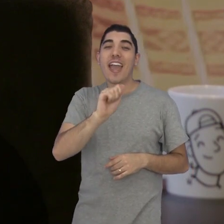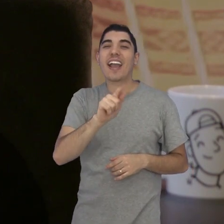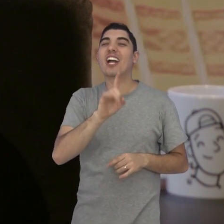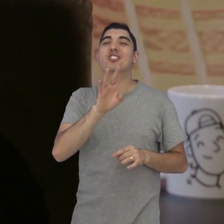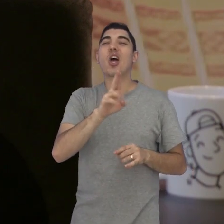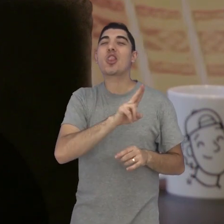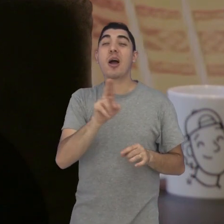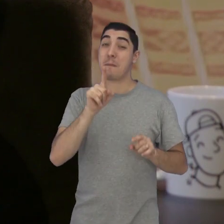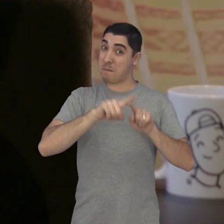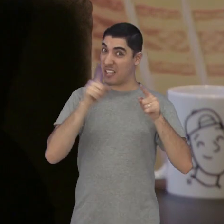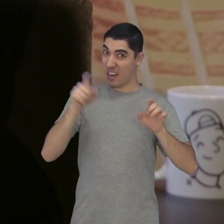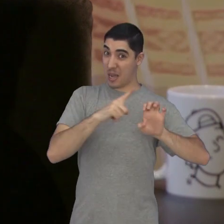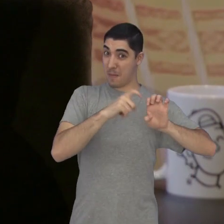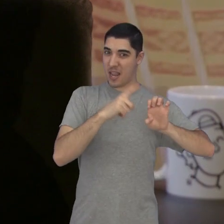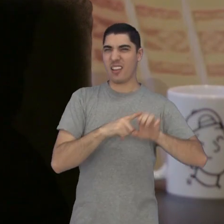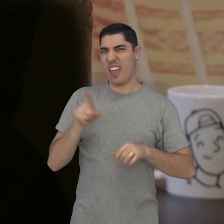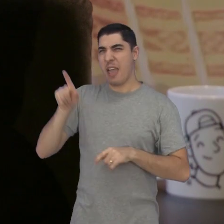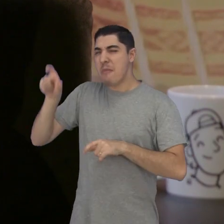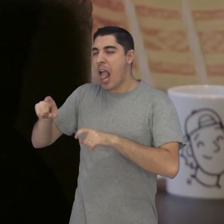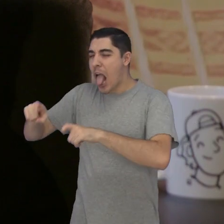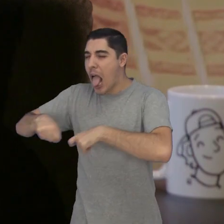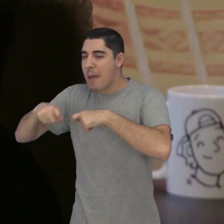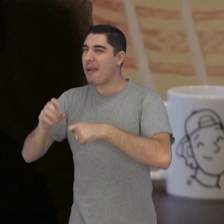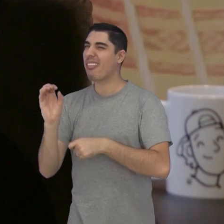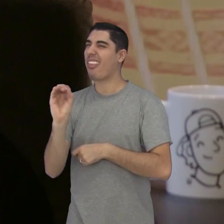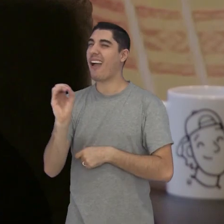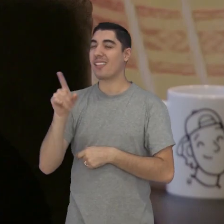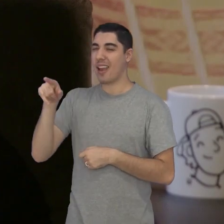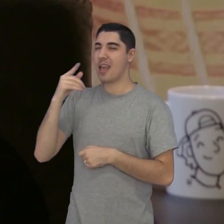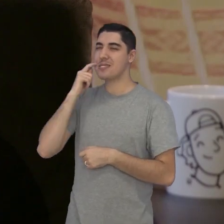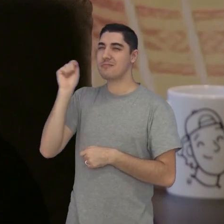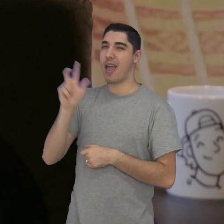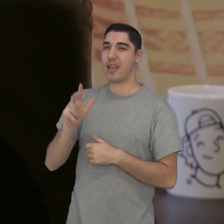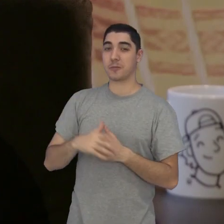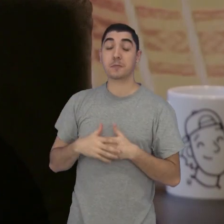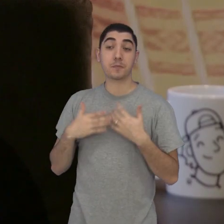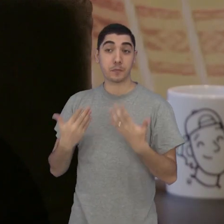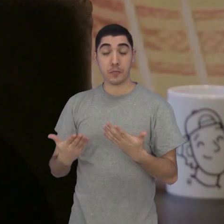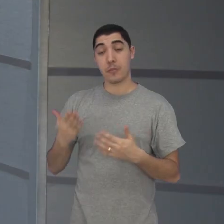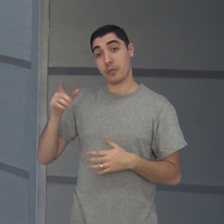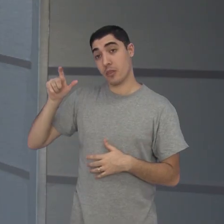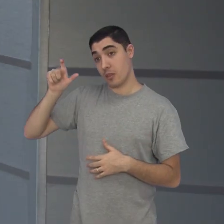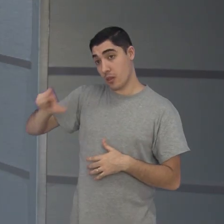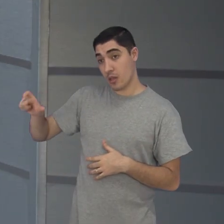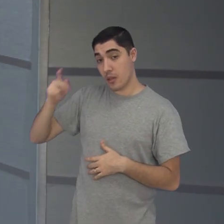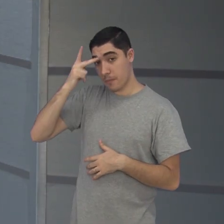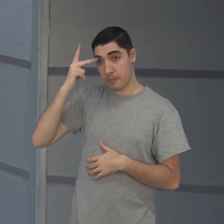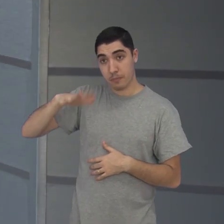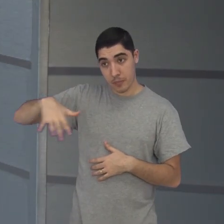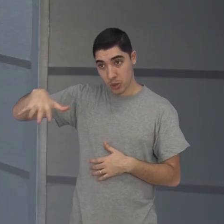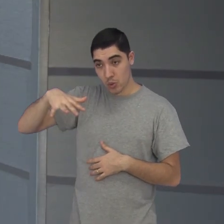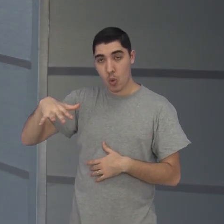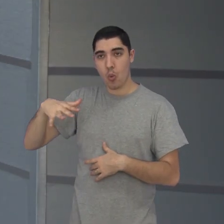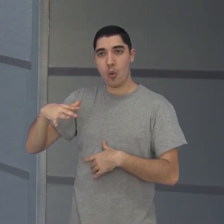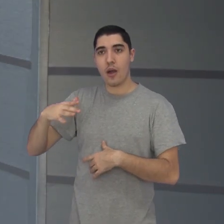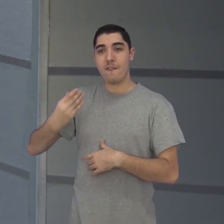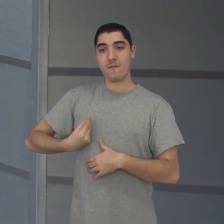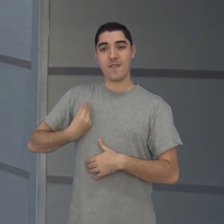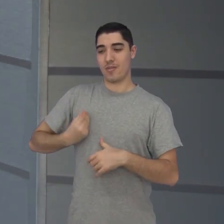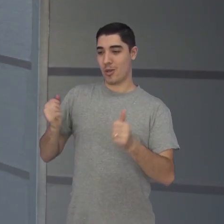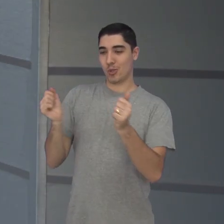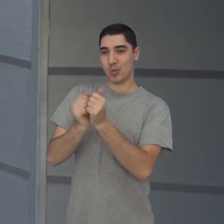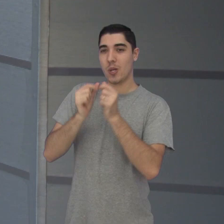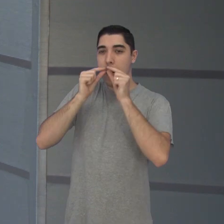que até empresário. Até empresário. De caipira não tinha nada, né? Mas, então, são essas pessoas que conviveram com